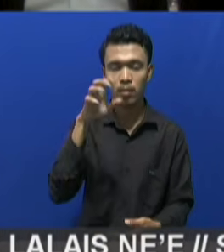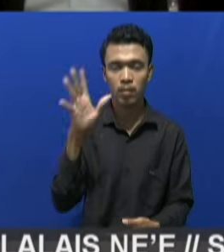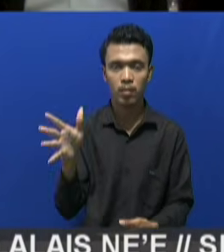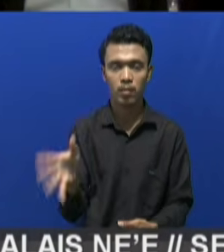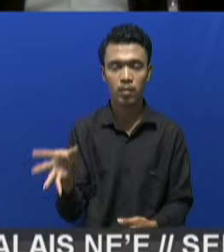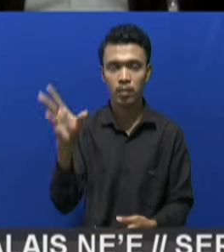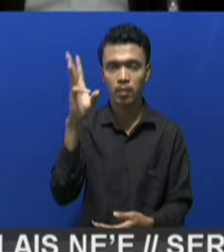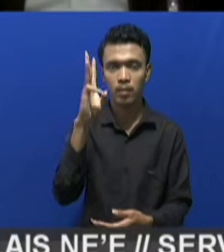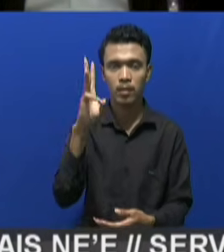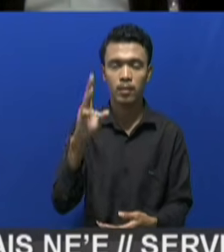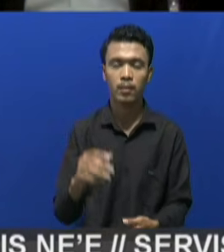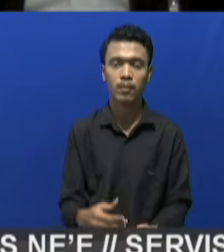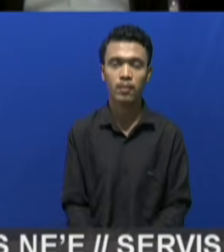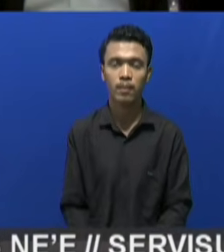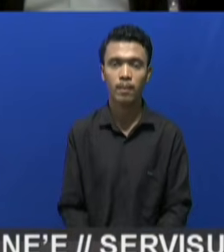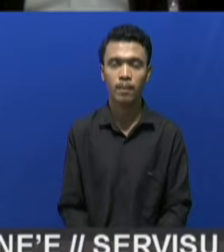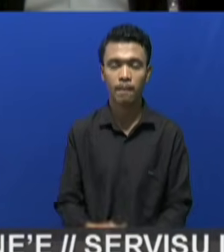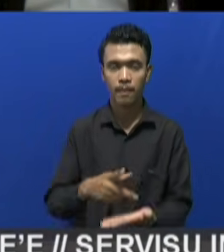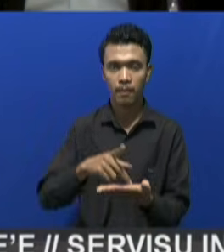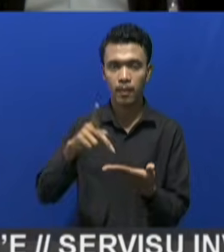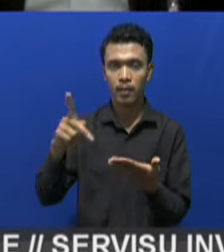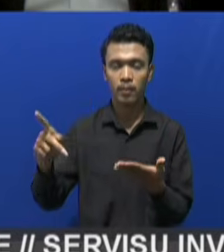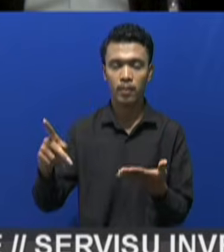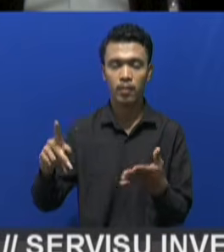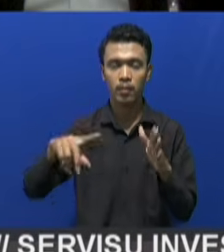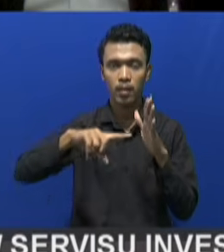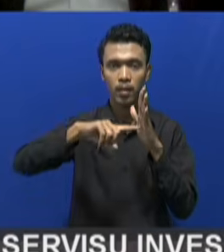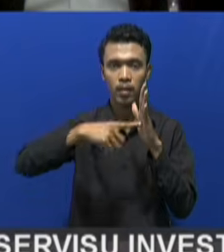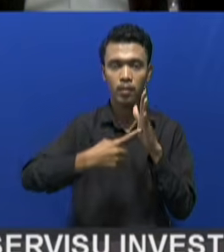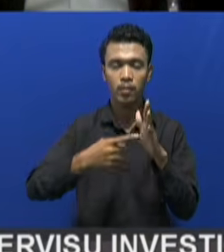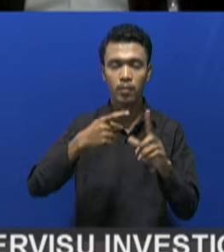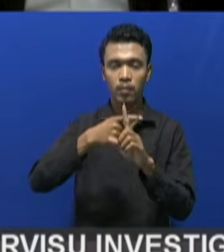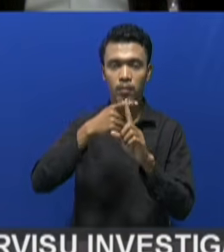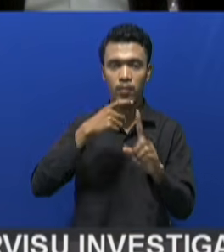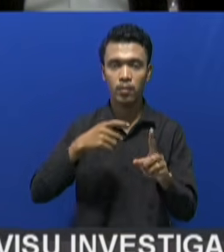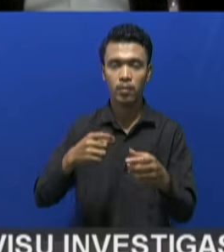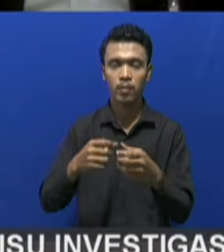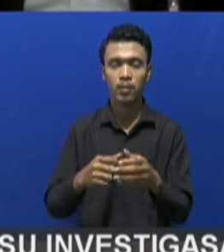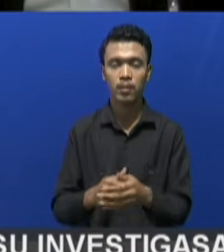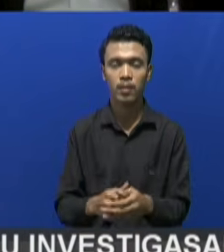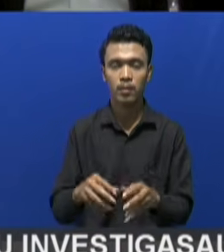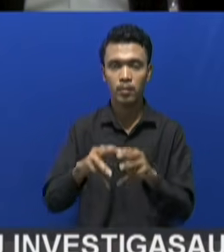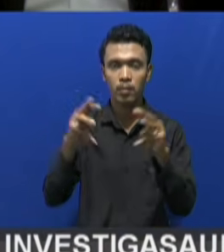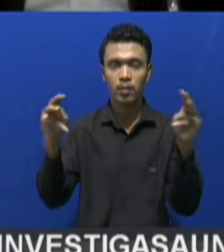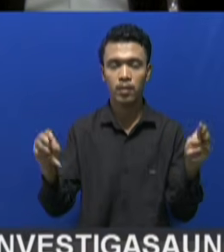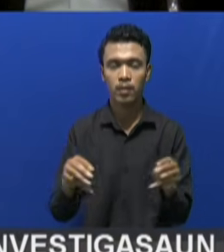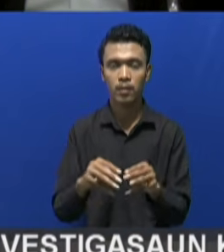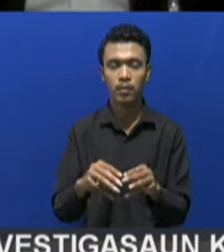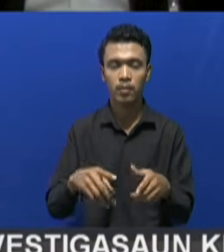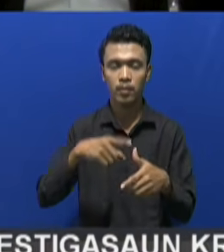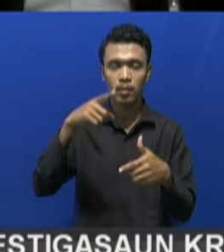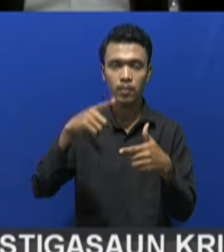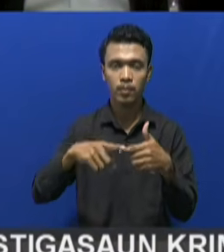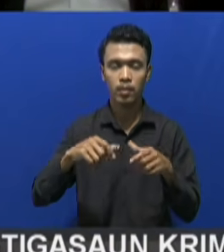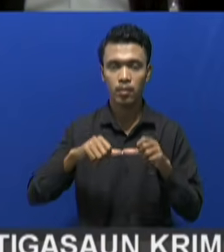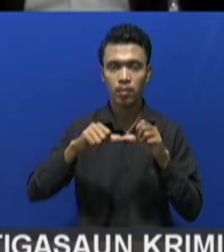1.431.756 dólares americanos. Pagamento CRU USI sucursal Sira, depois